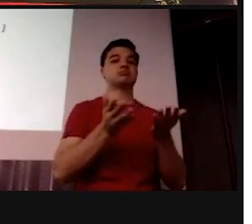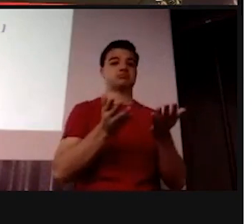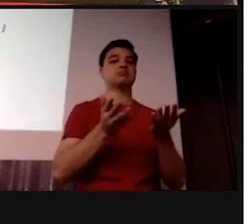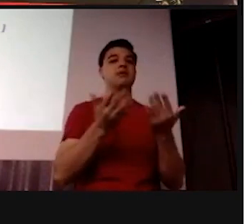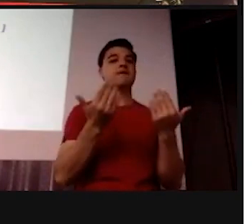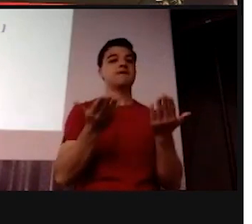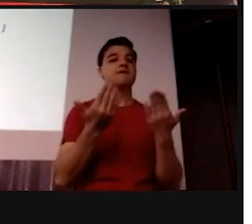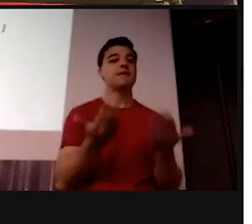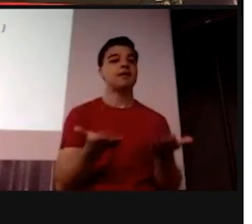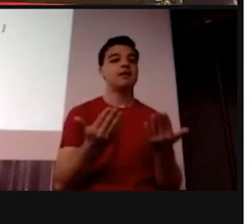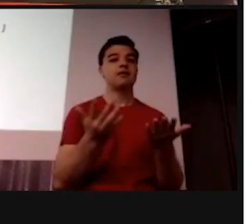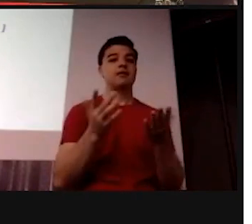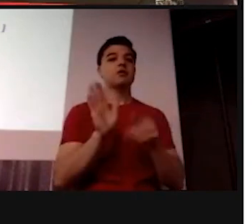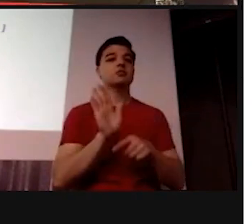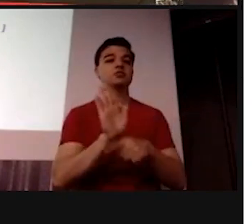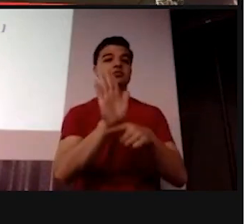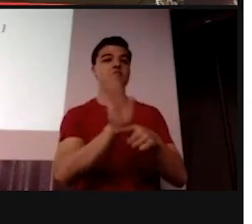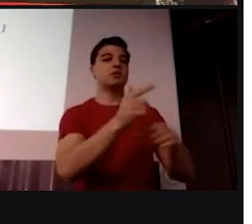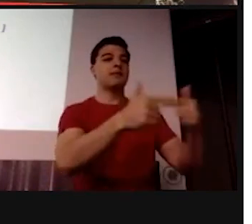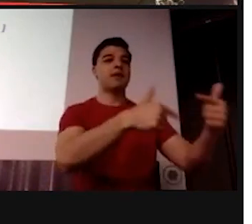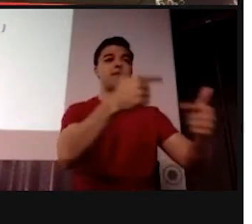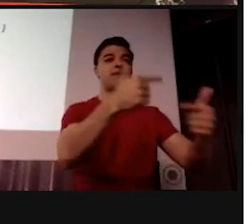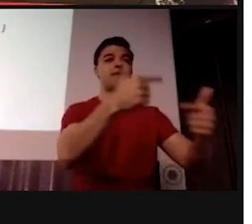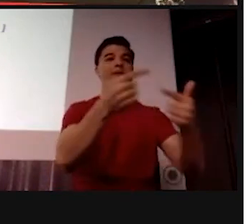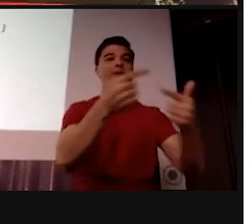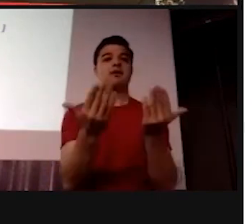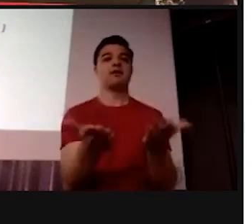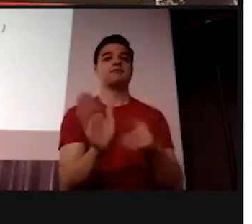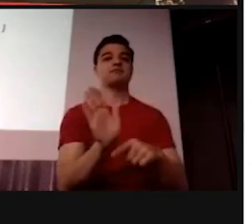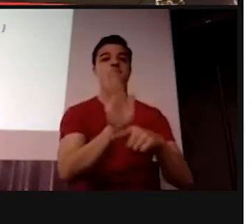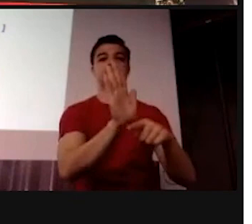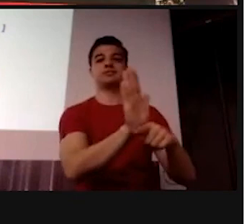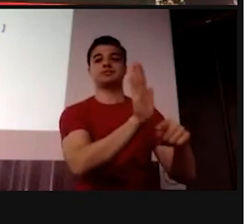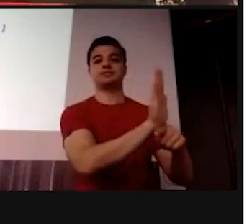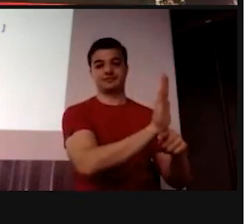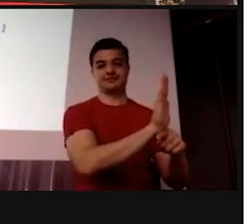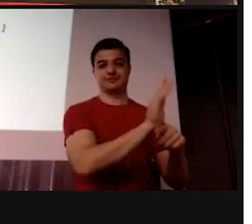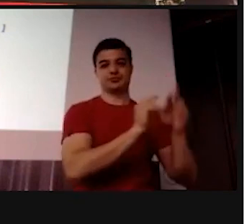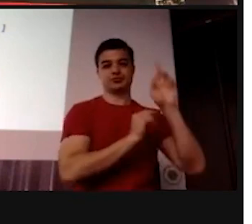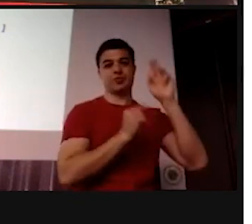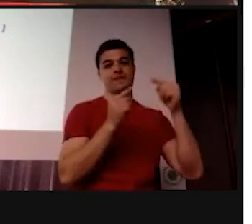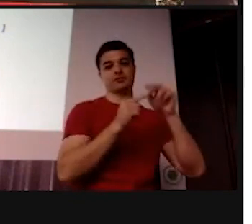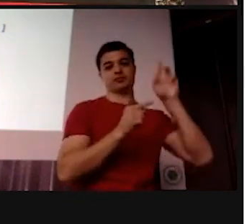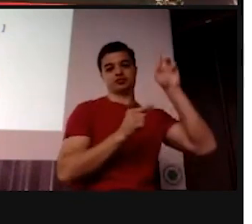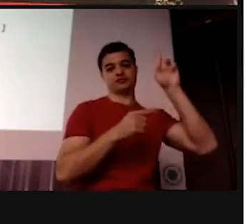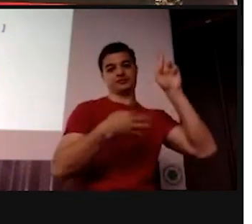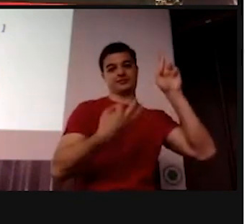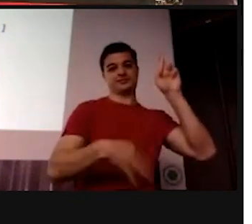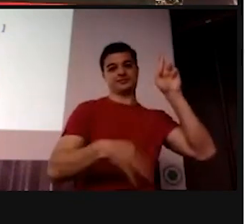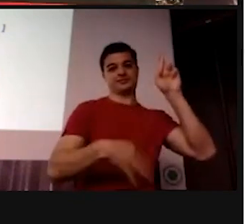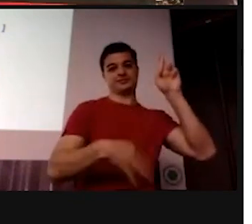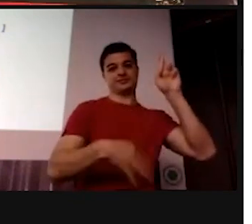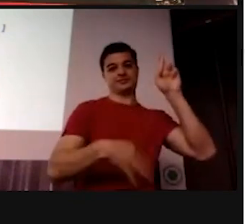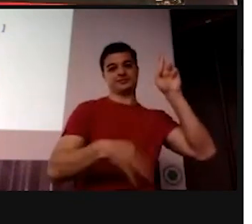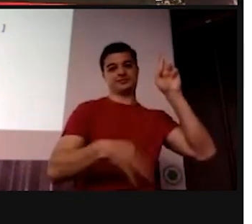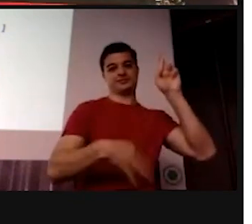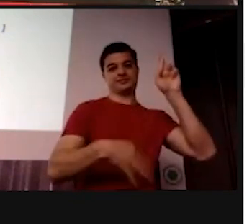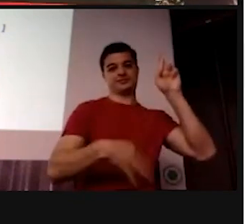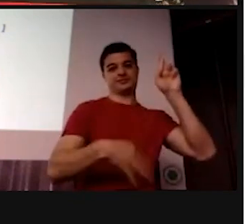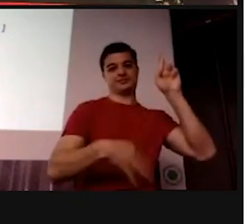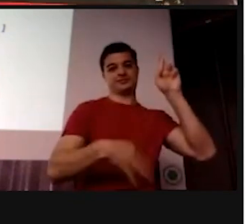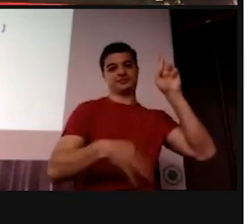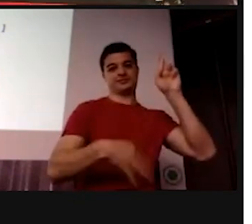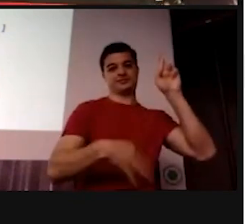facilitadora. Existe uma falácia na agilidade que é: quando a gente trabalha com agilidade não vai ter mais